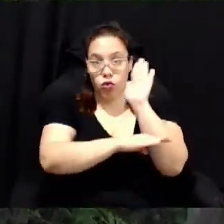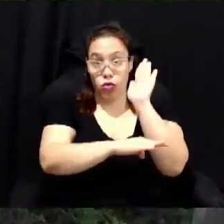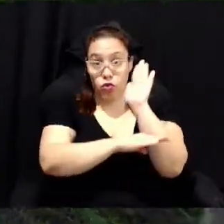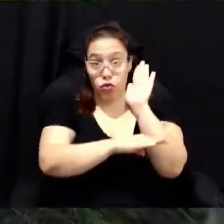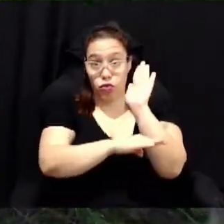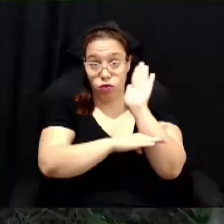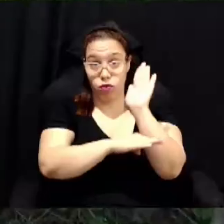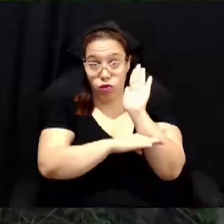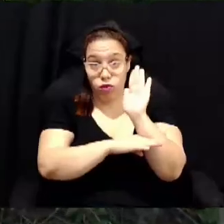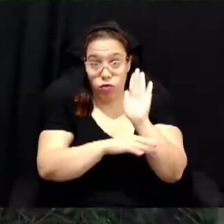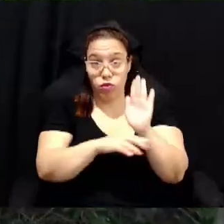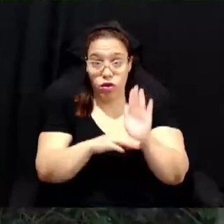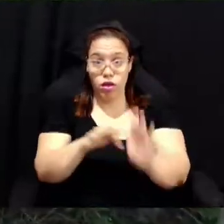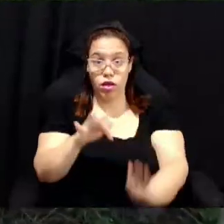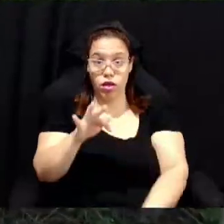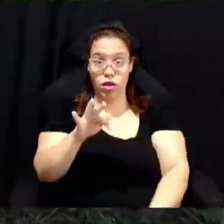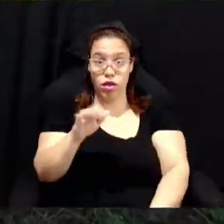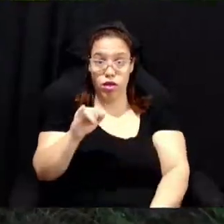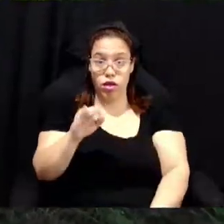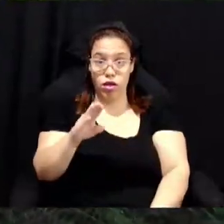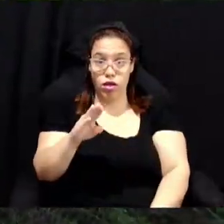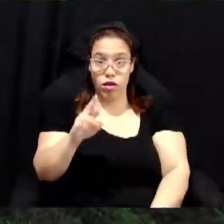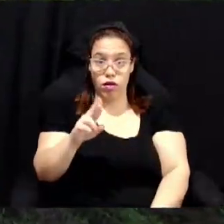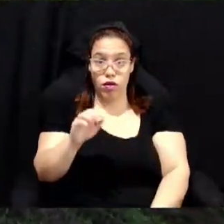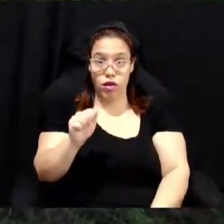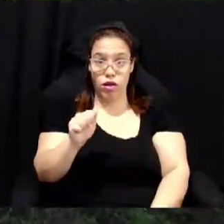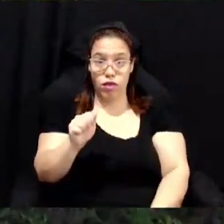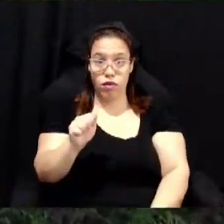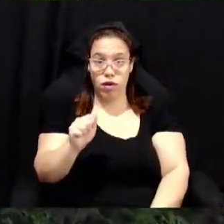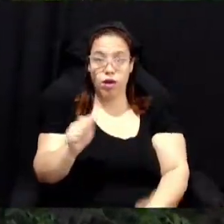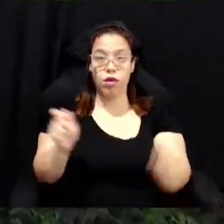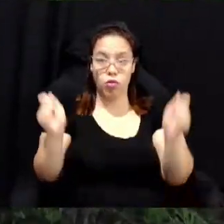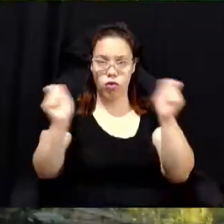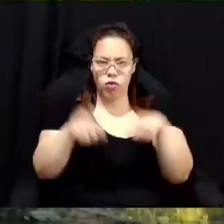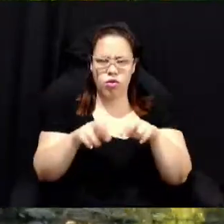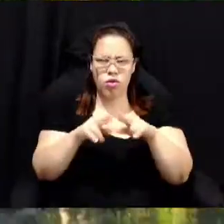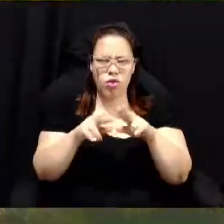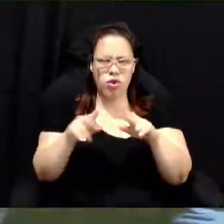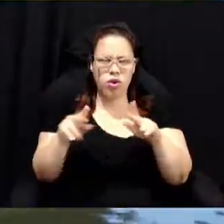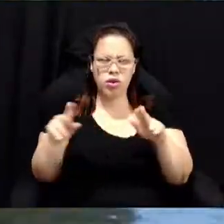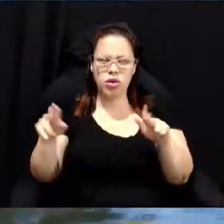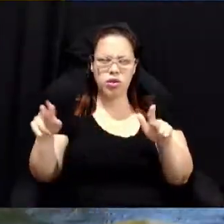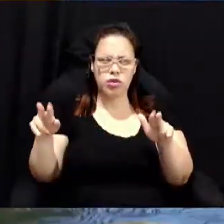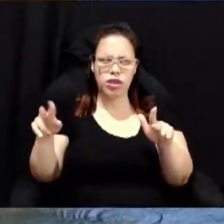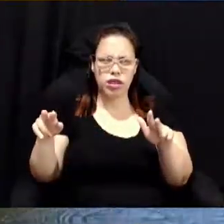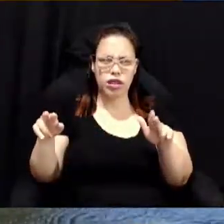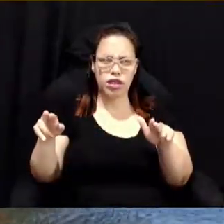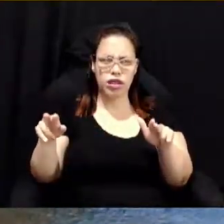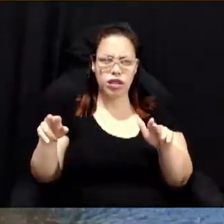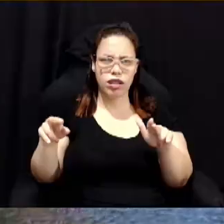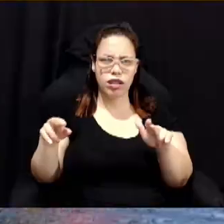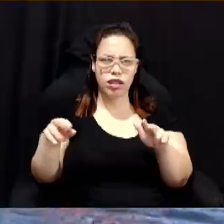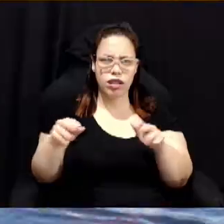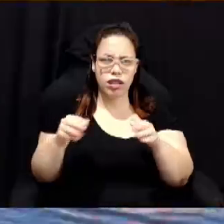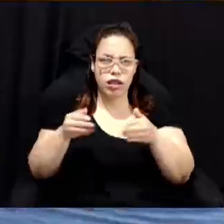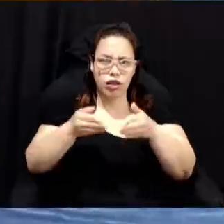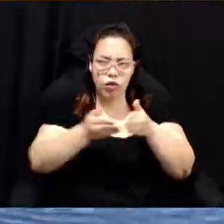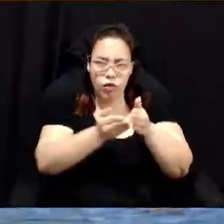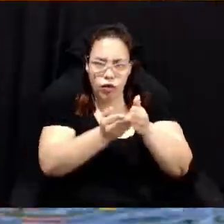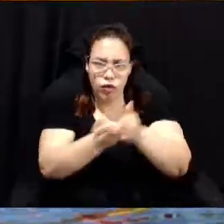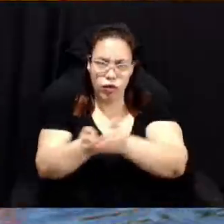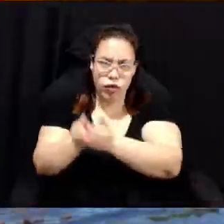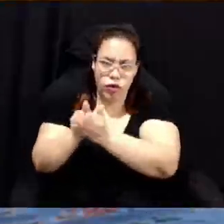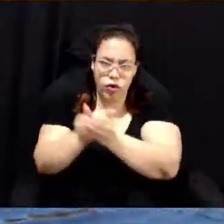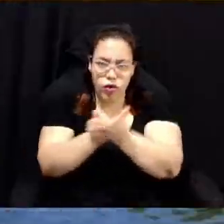fibra, né? Então, sim, é possível sim, Rafa. Qual que é a diferença, né, de remar uma canoa para remar